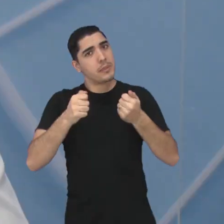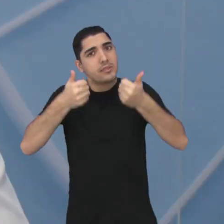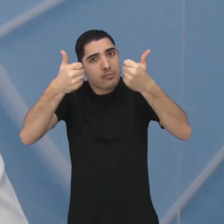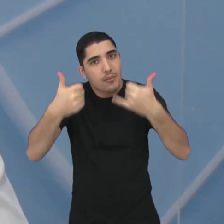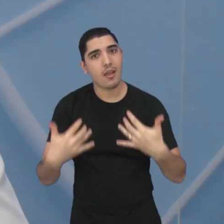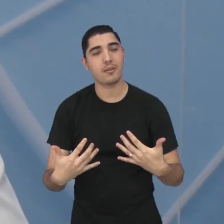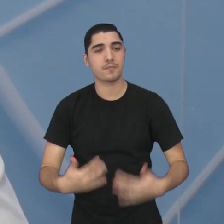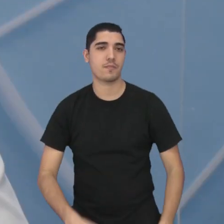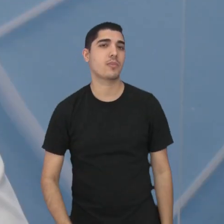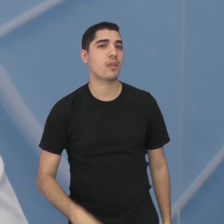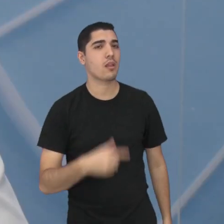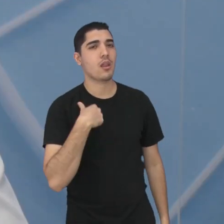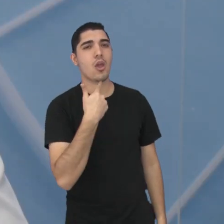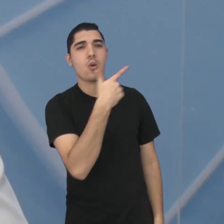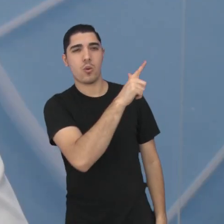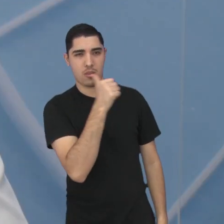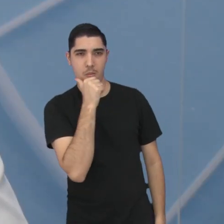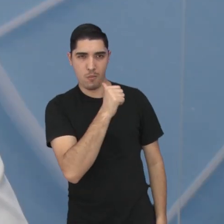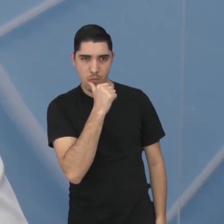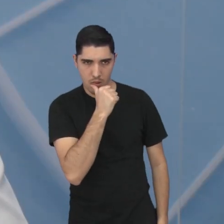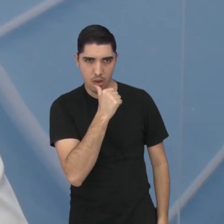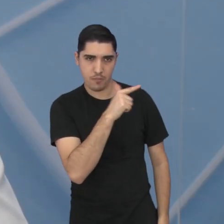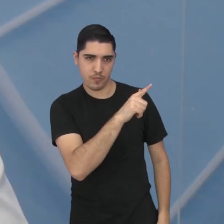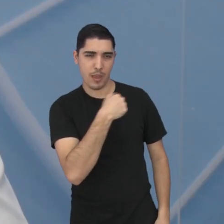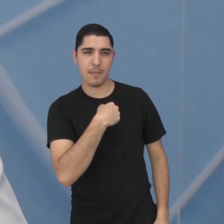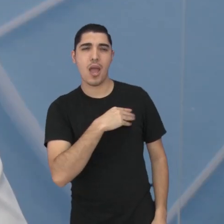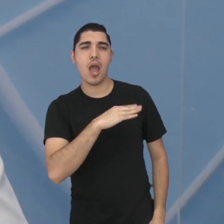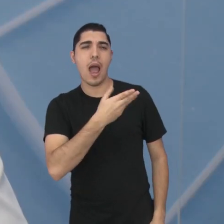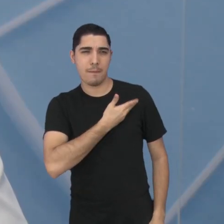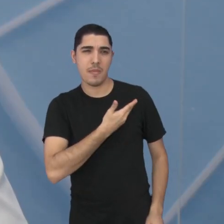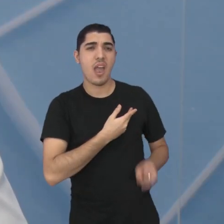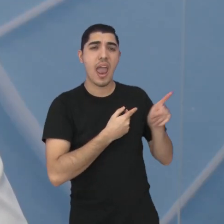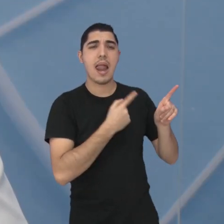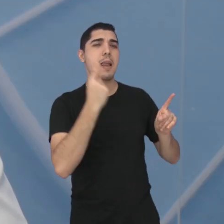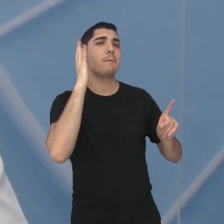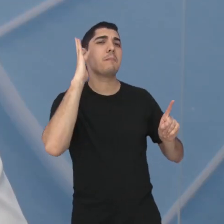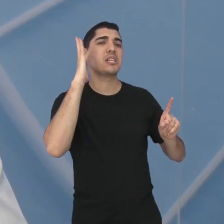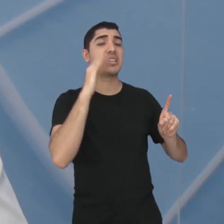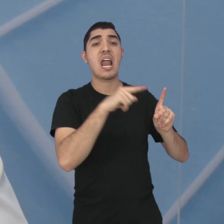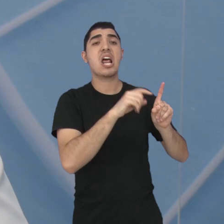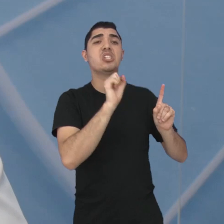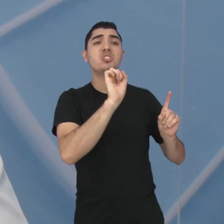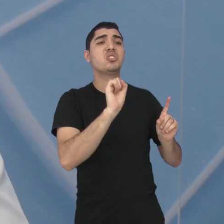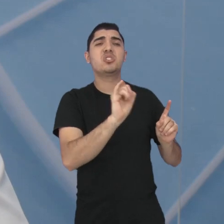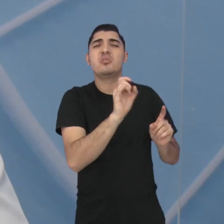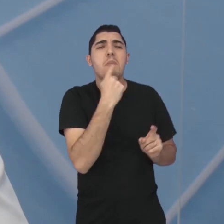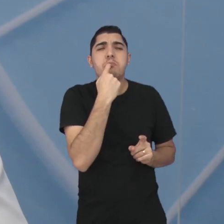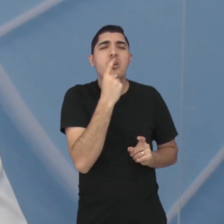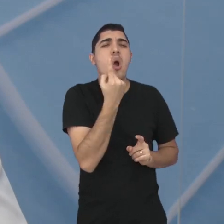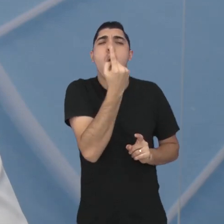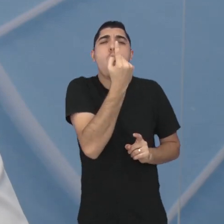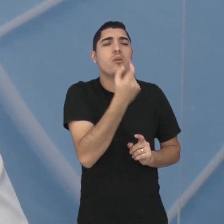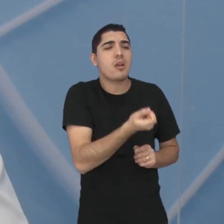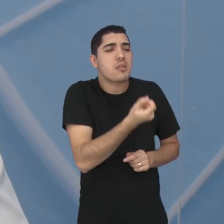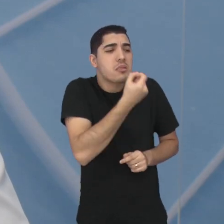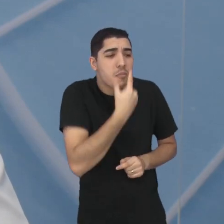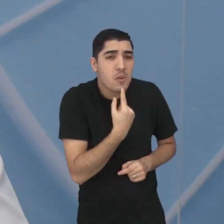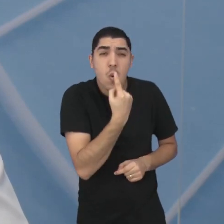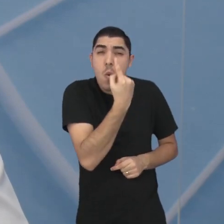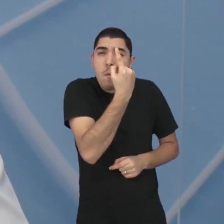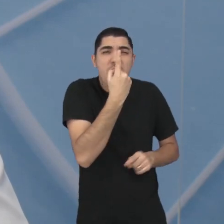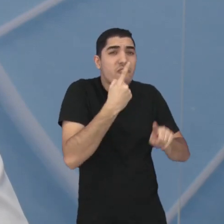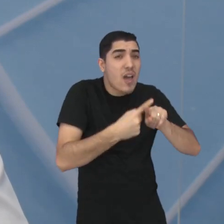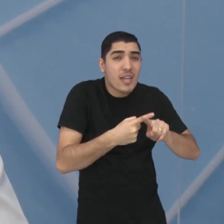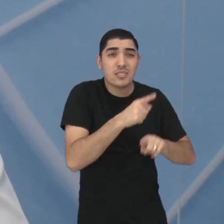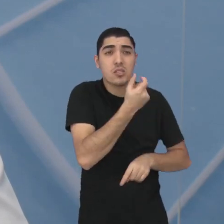colega que ela acreditava que só precisava tomar um anticoncepcional e ter relação, que ela não ia engravidar. Então ela